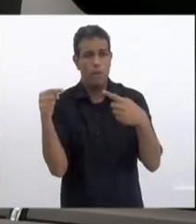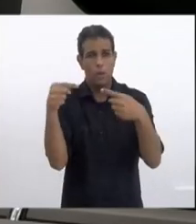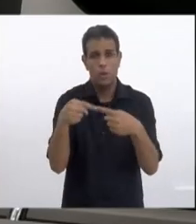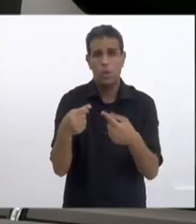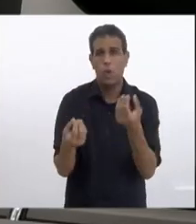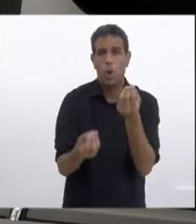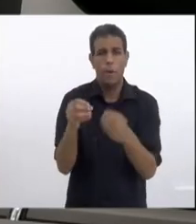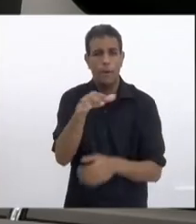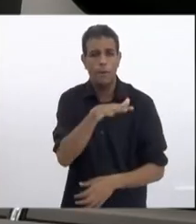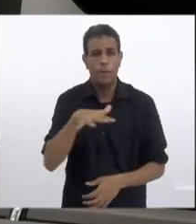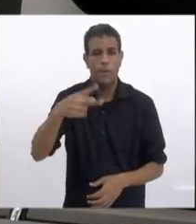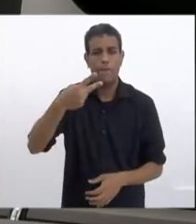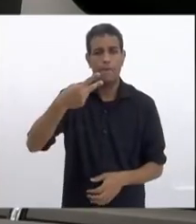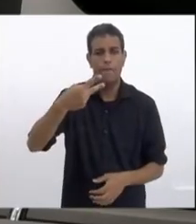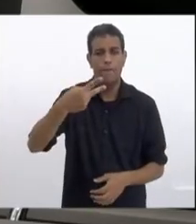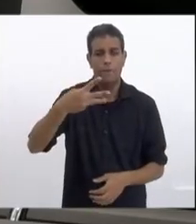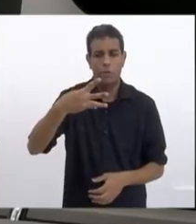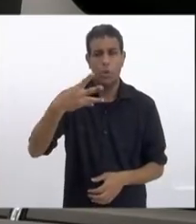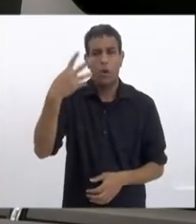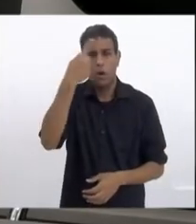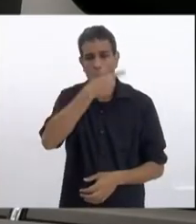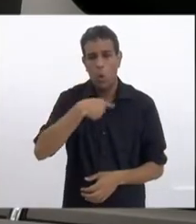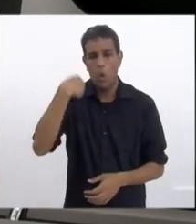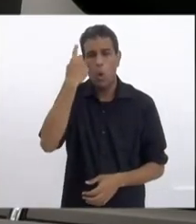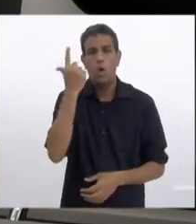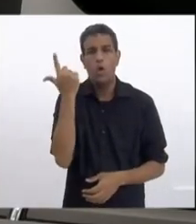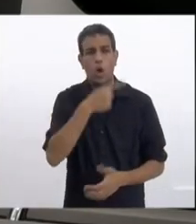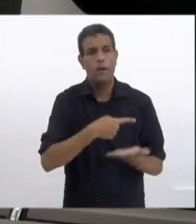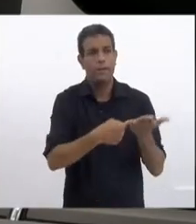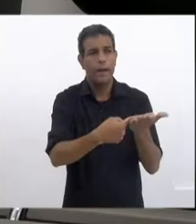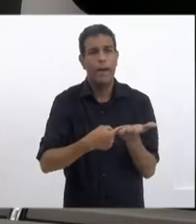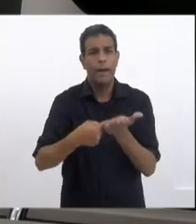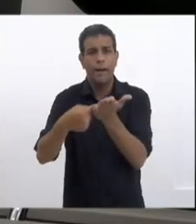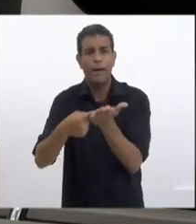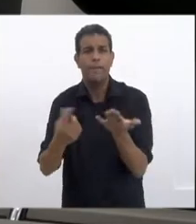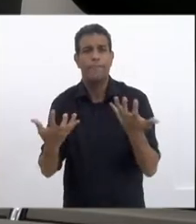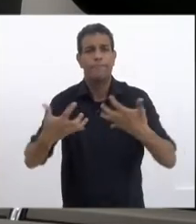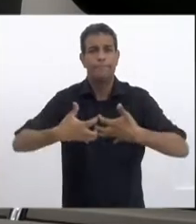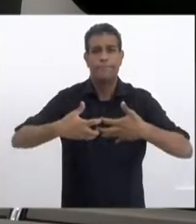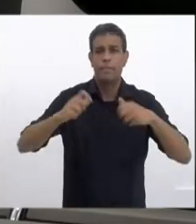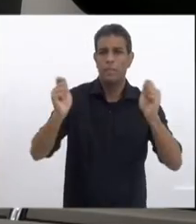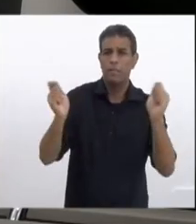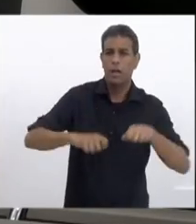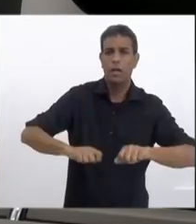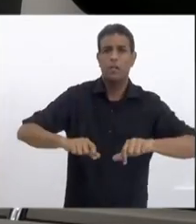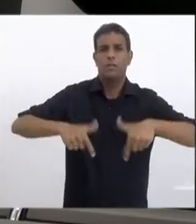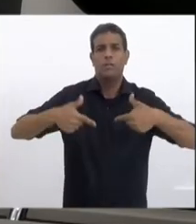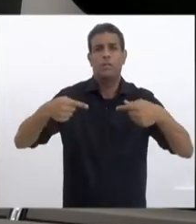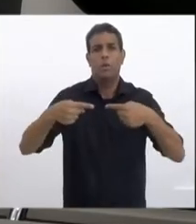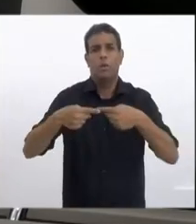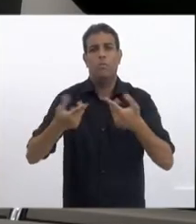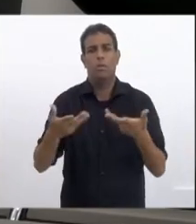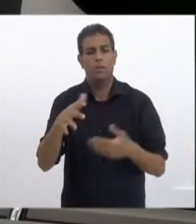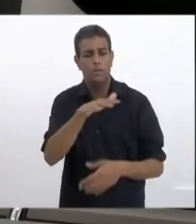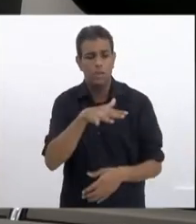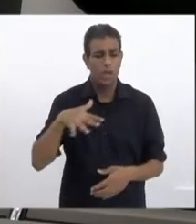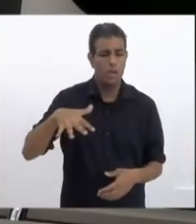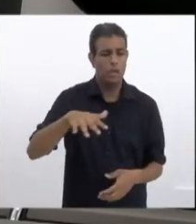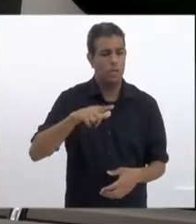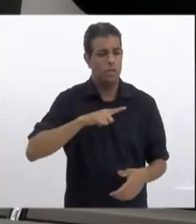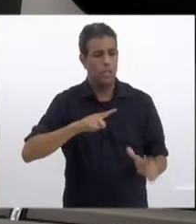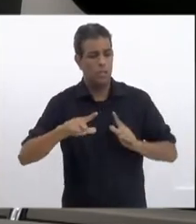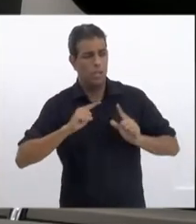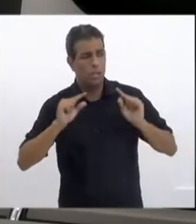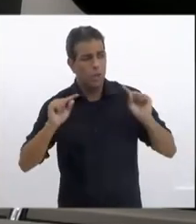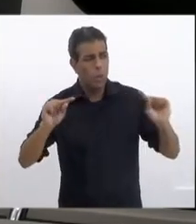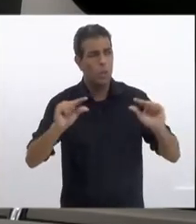que são espaços 24 horas, complexos, com equipes capacitadas para poder fazer esse cuidado. De modo geral, é isso. A